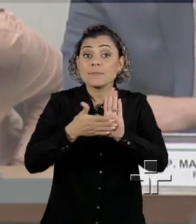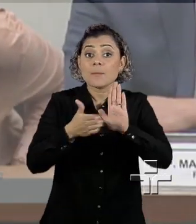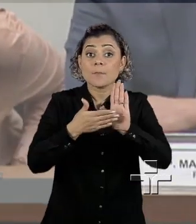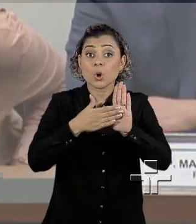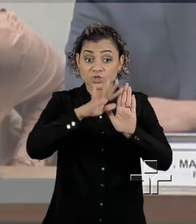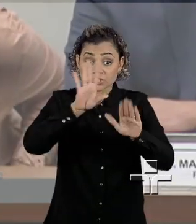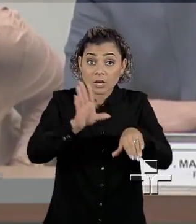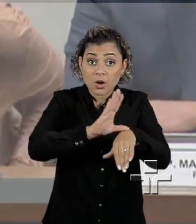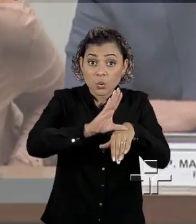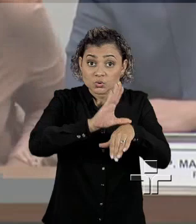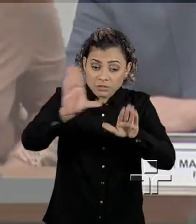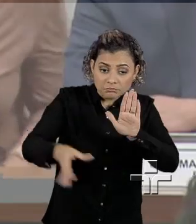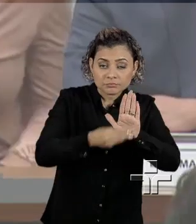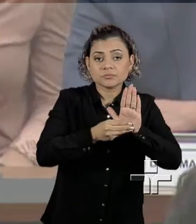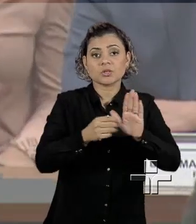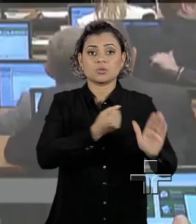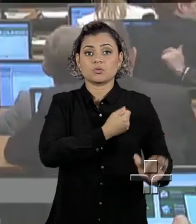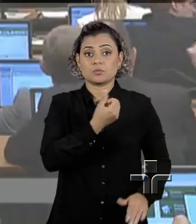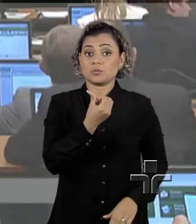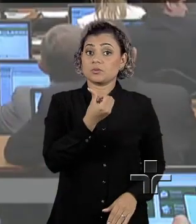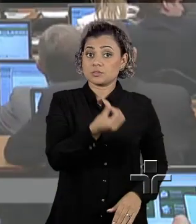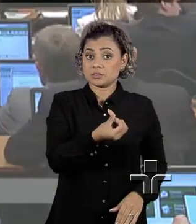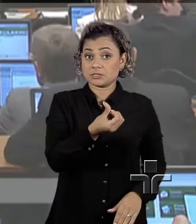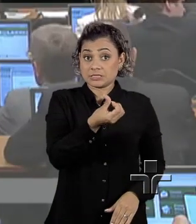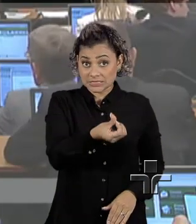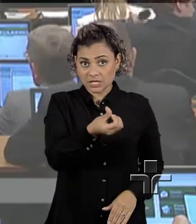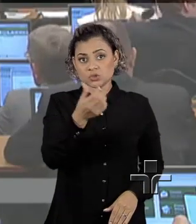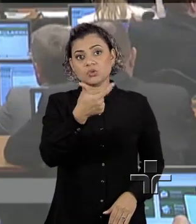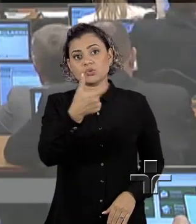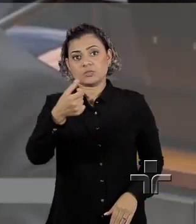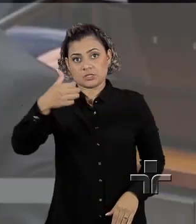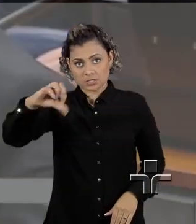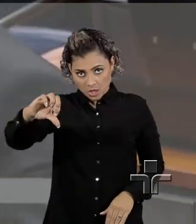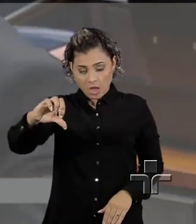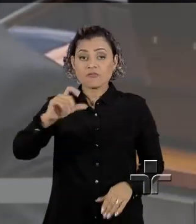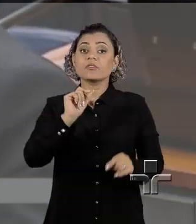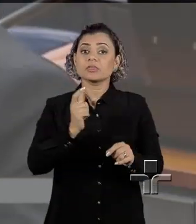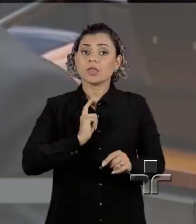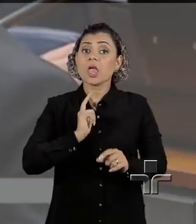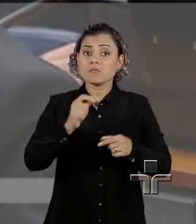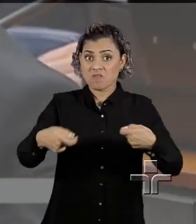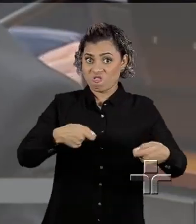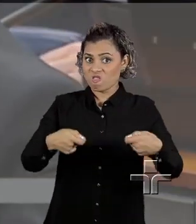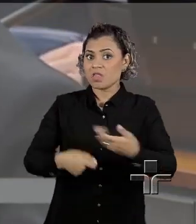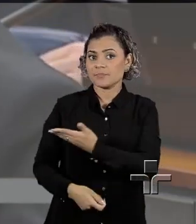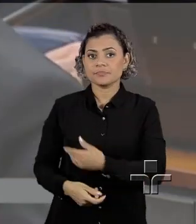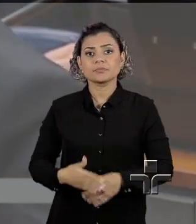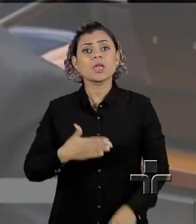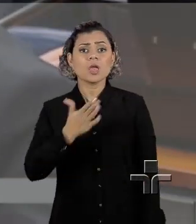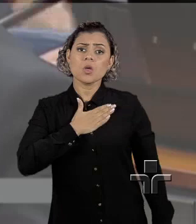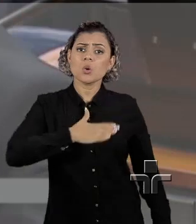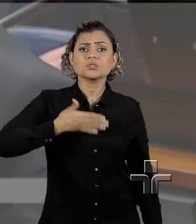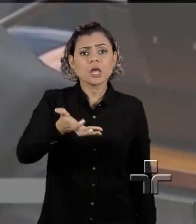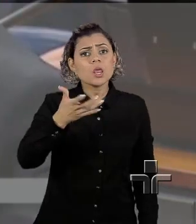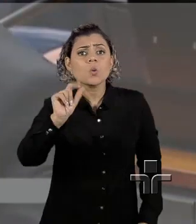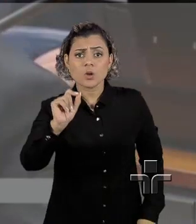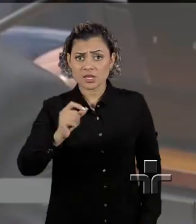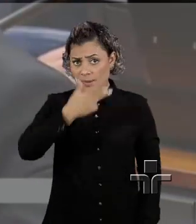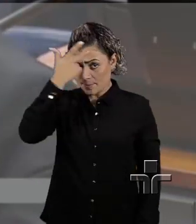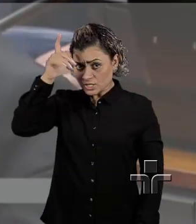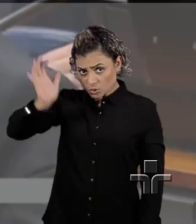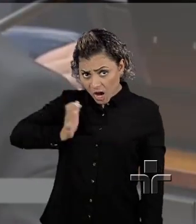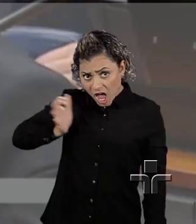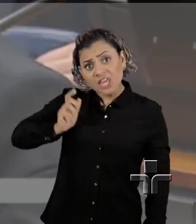à Constituição número 6.219. Houve momentos de tensão. Eu gostaria sim que quem pode mais pagasse